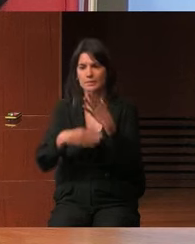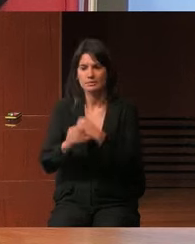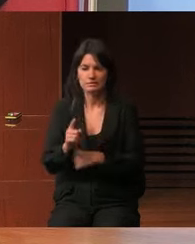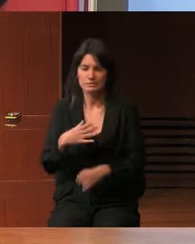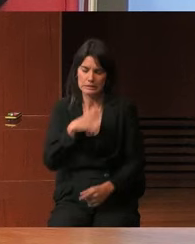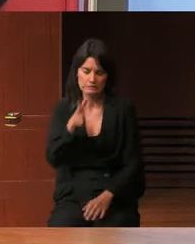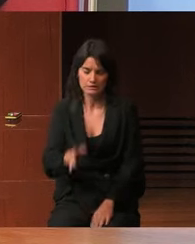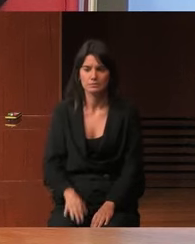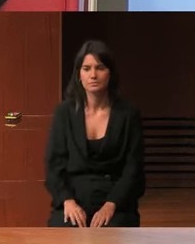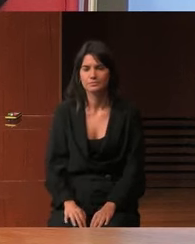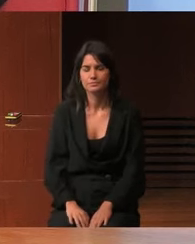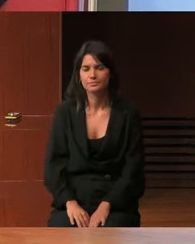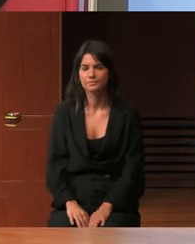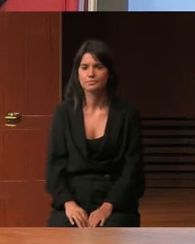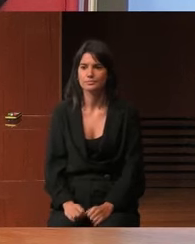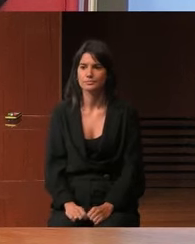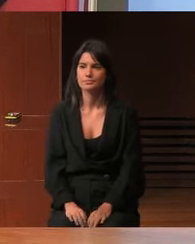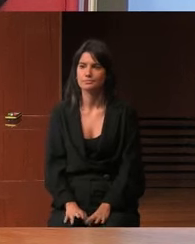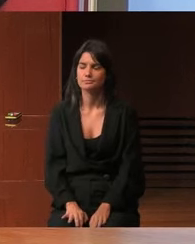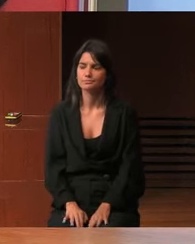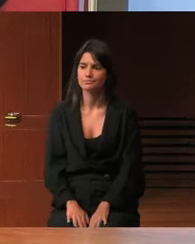queria dizer. Muito obrigada.